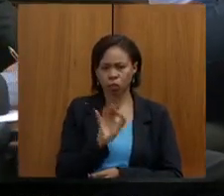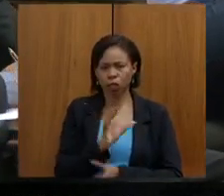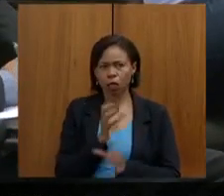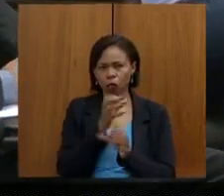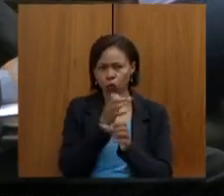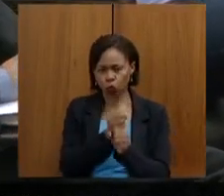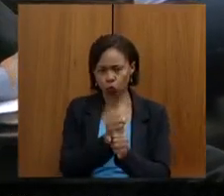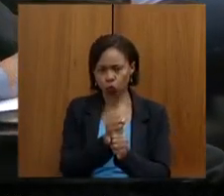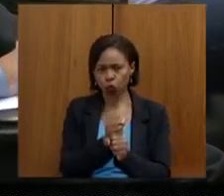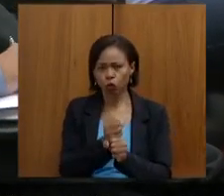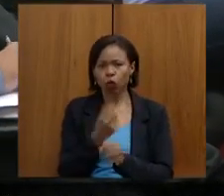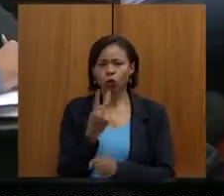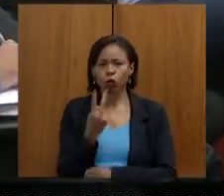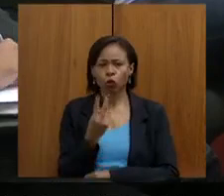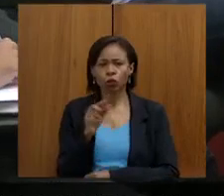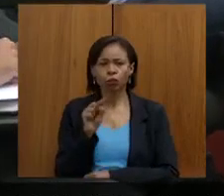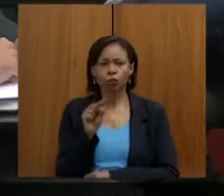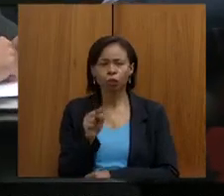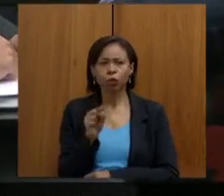números absolutos